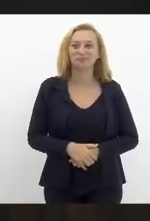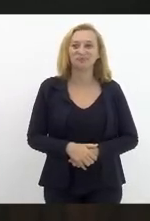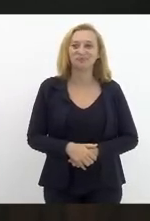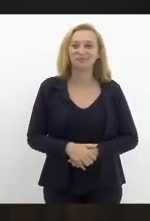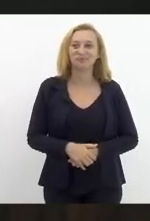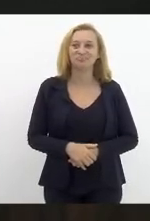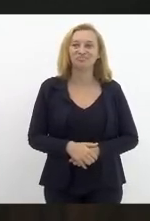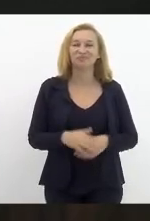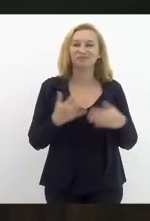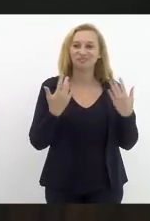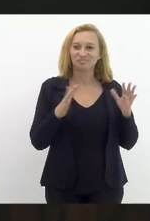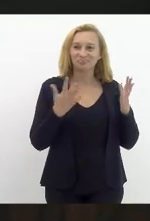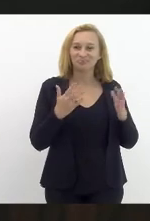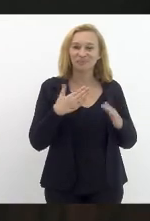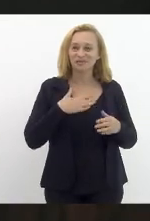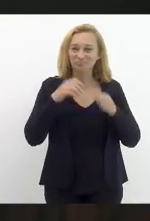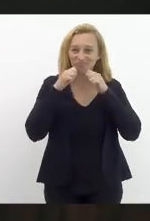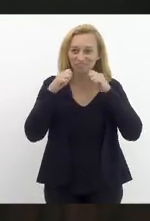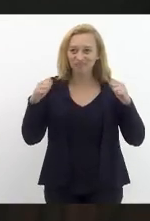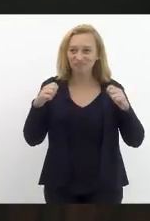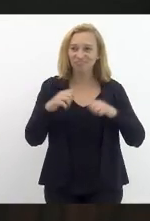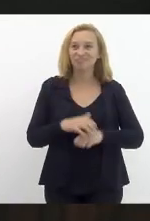queria saudar a minha assessoria,